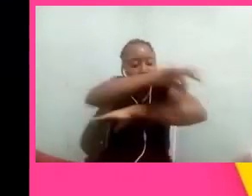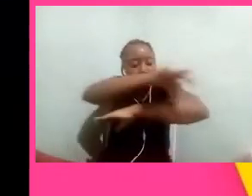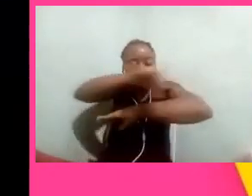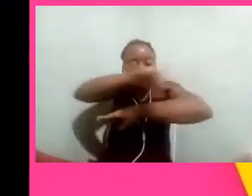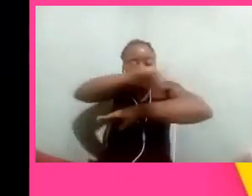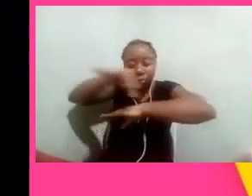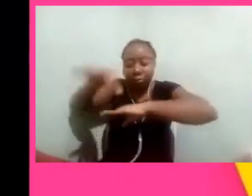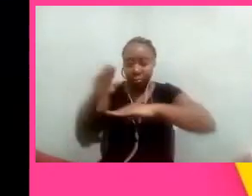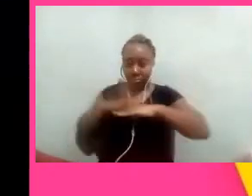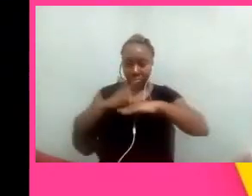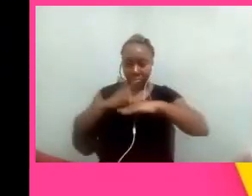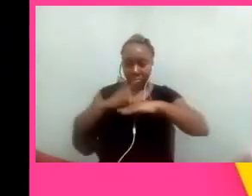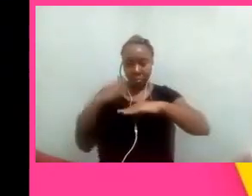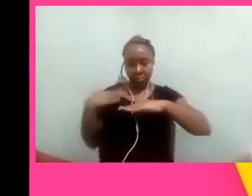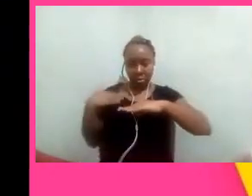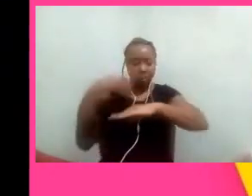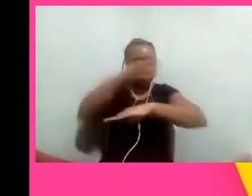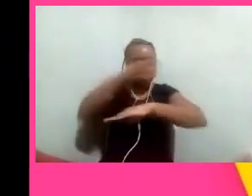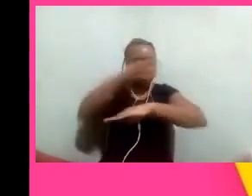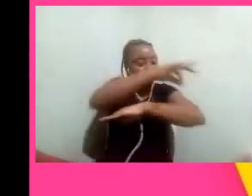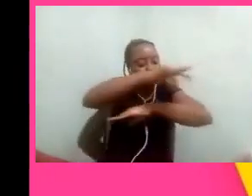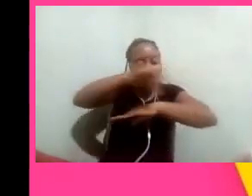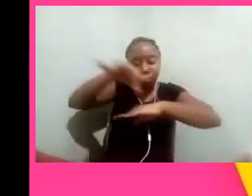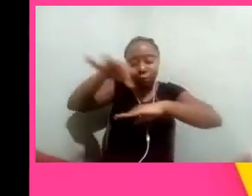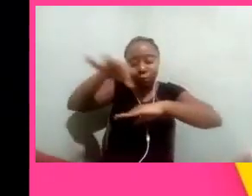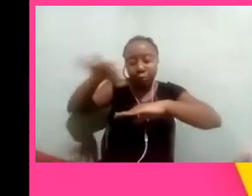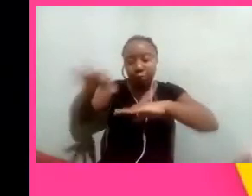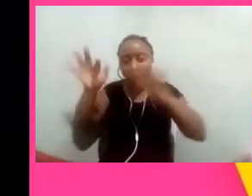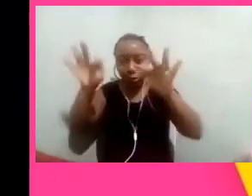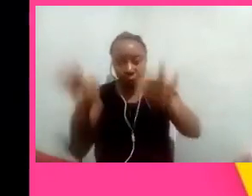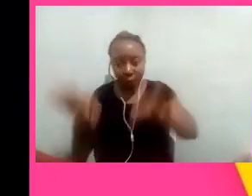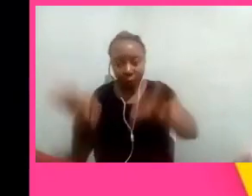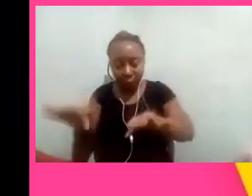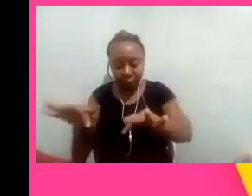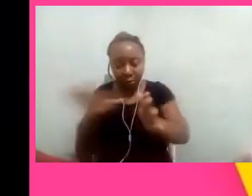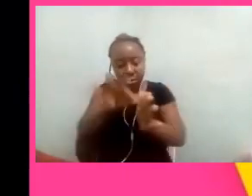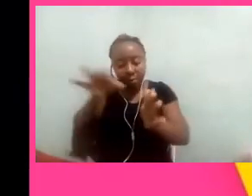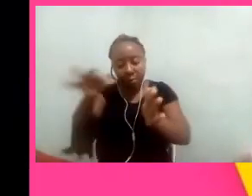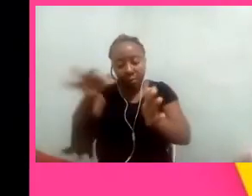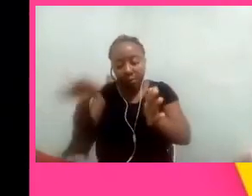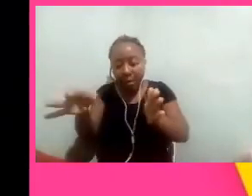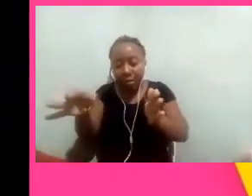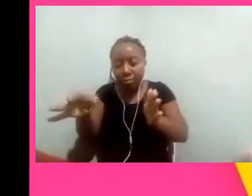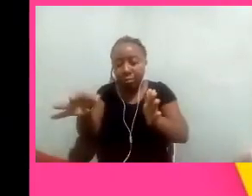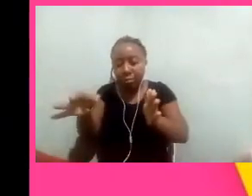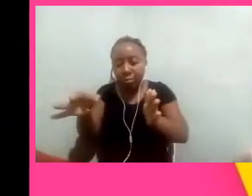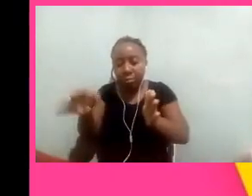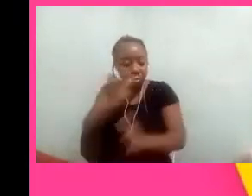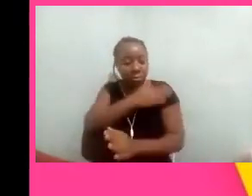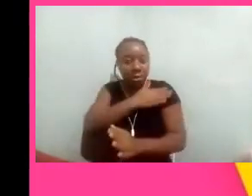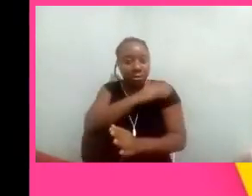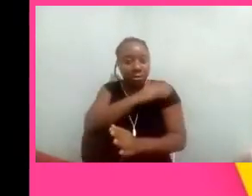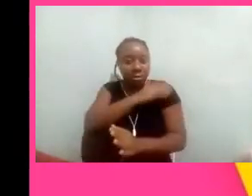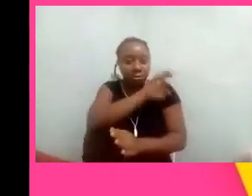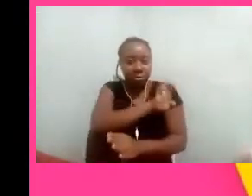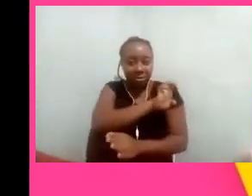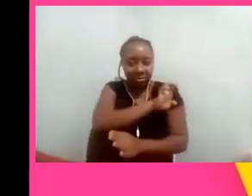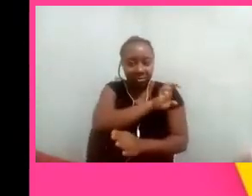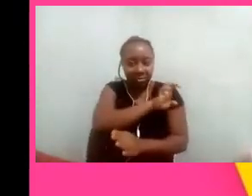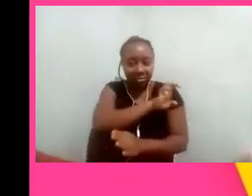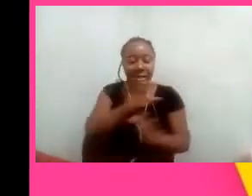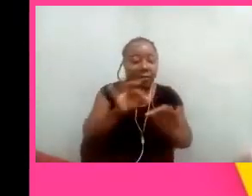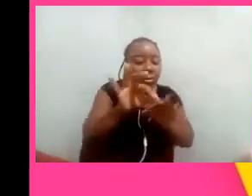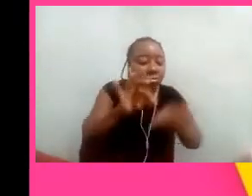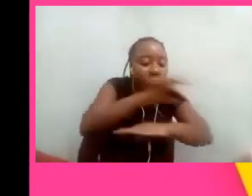manualmente mesmo. Ele é o último objeto que está na página, bem no cantinho esquerdo, tá? Ó, risquei com